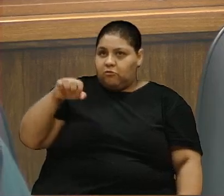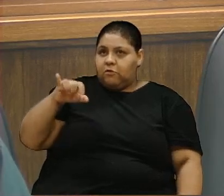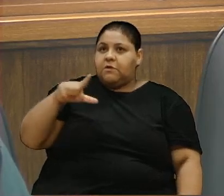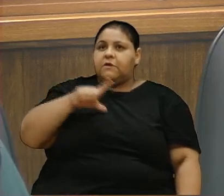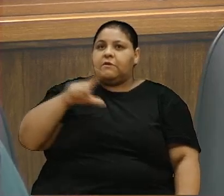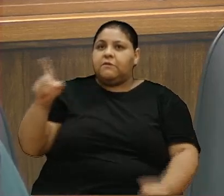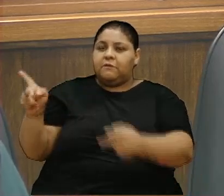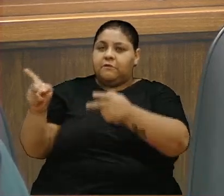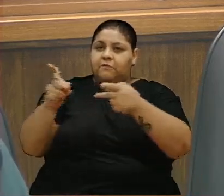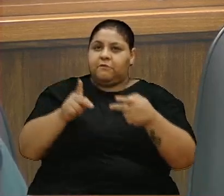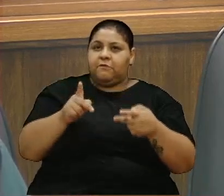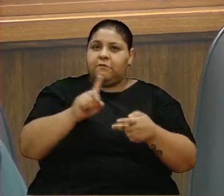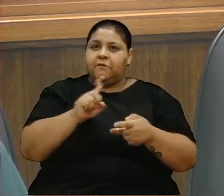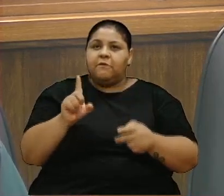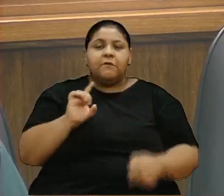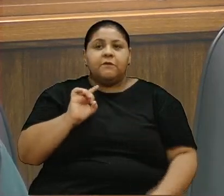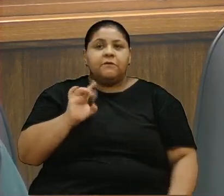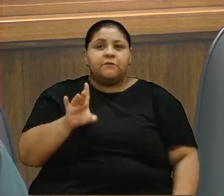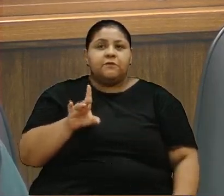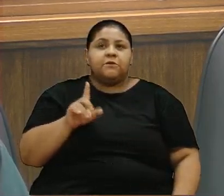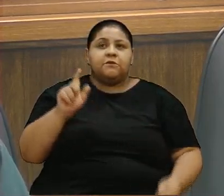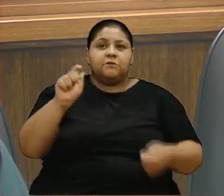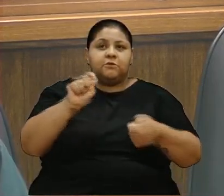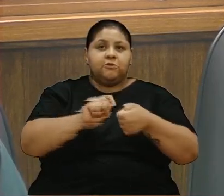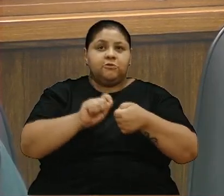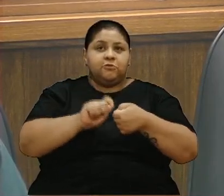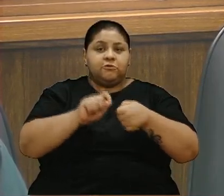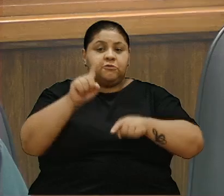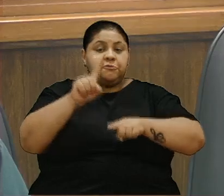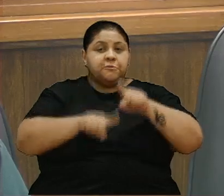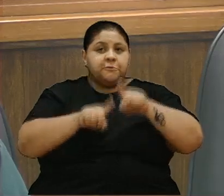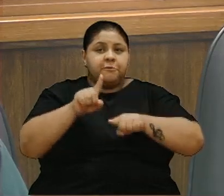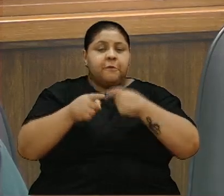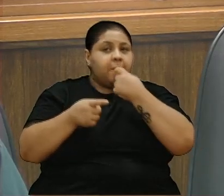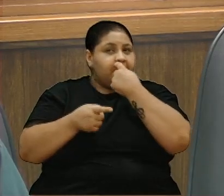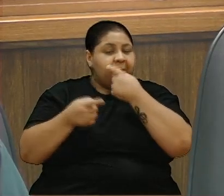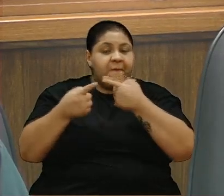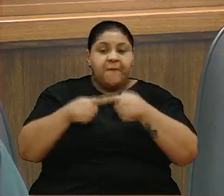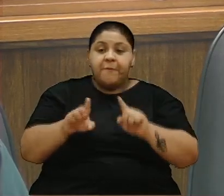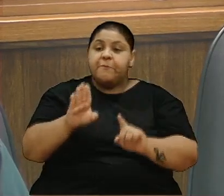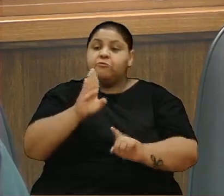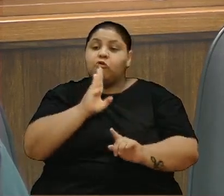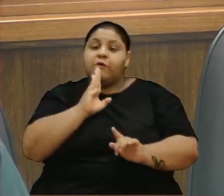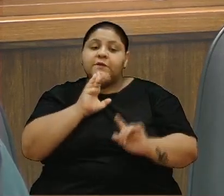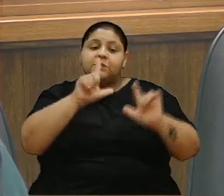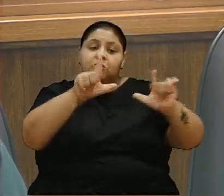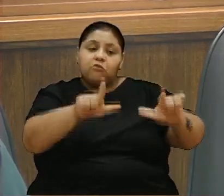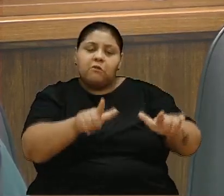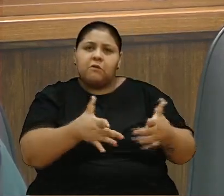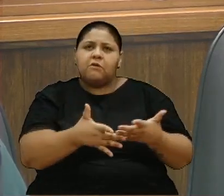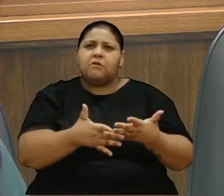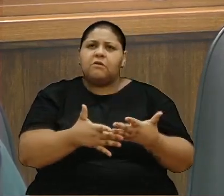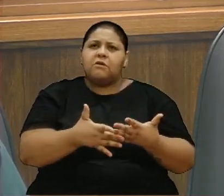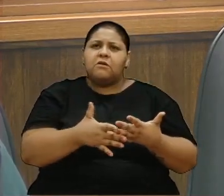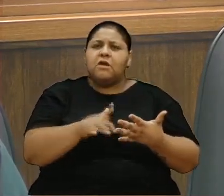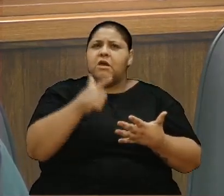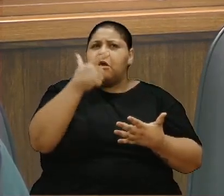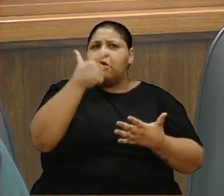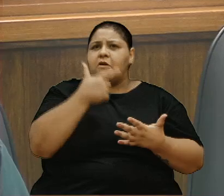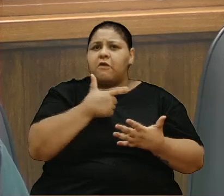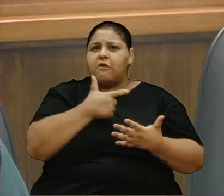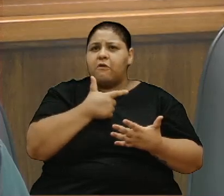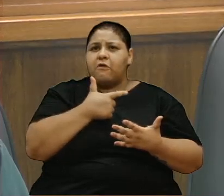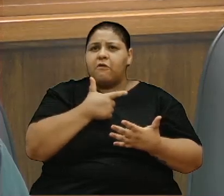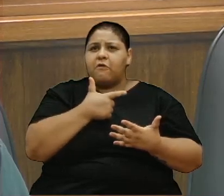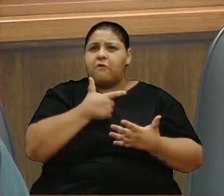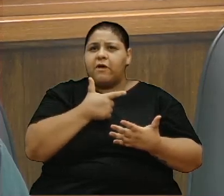o caráter não só de fazer uma atividade junto, mas conhecer o espaço. Talvez, de fato, não caiba o